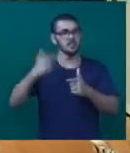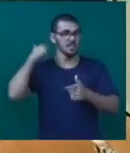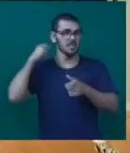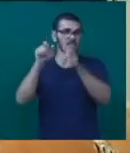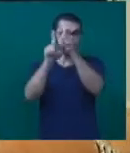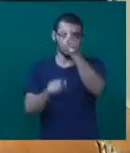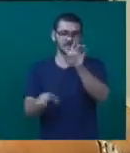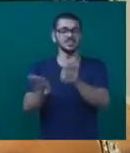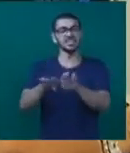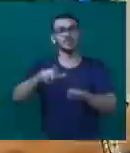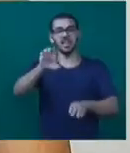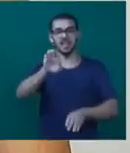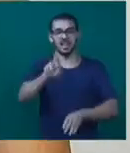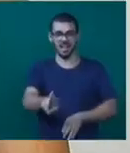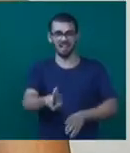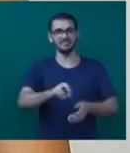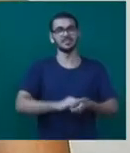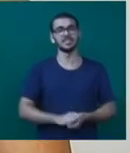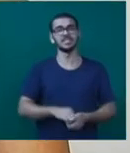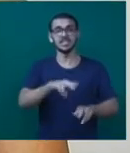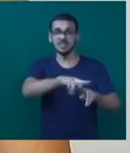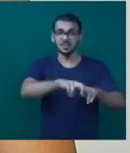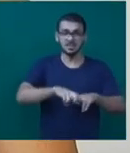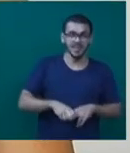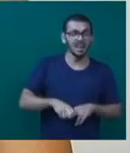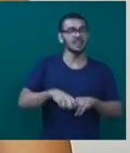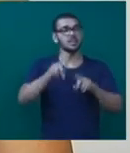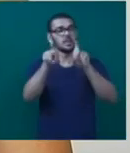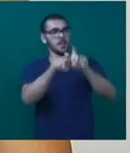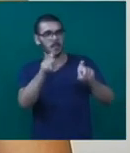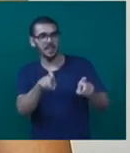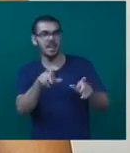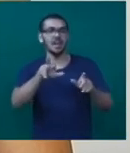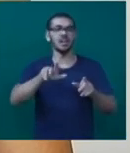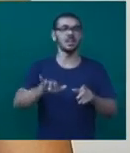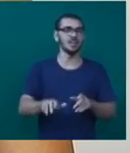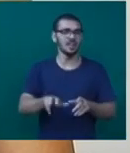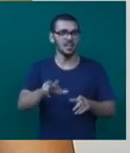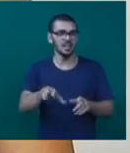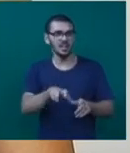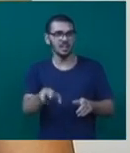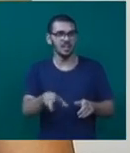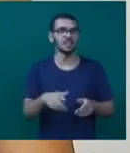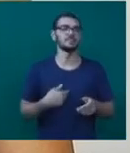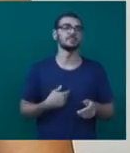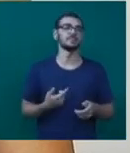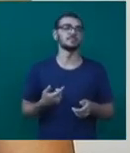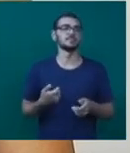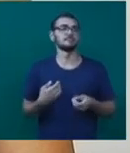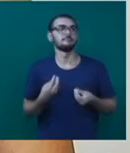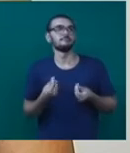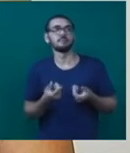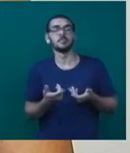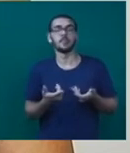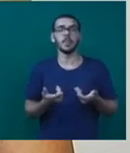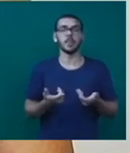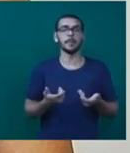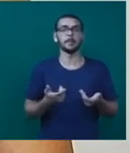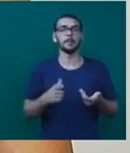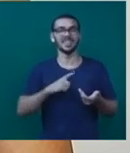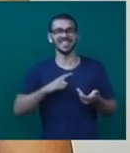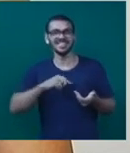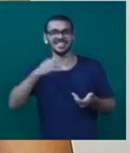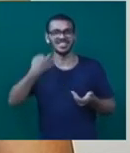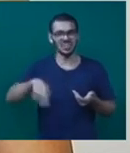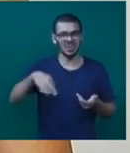por esforço repetitivo. Por causa do computador, do mouse, da digitação, vai entrar a dor